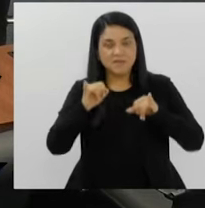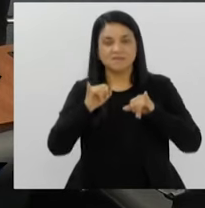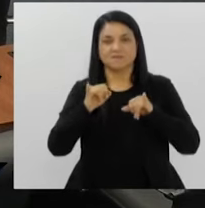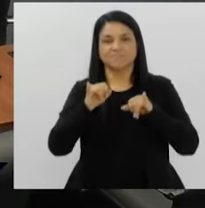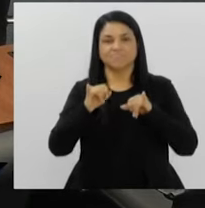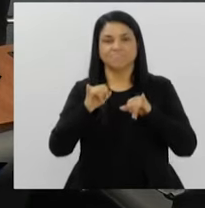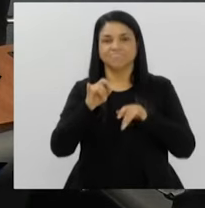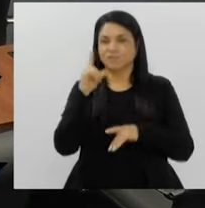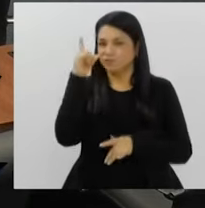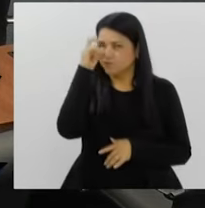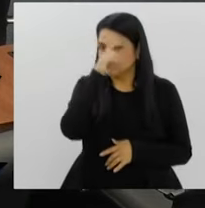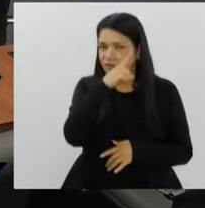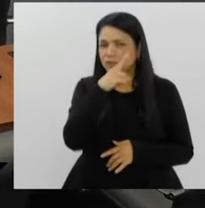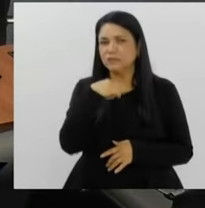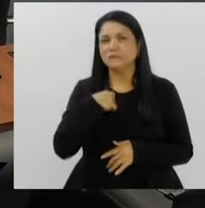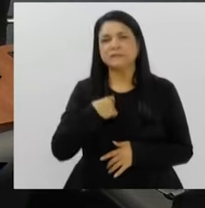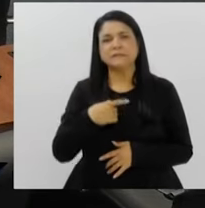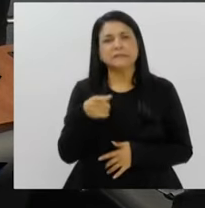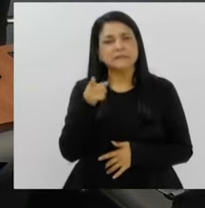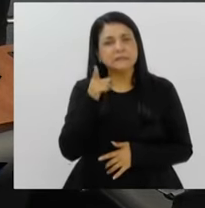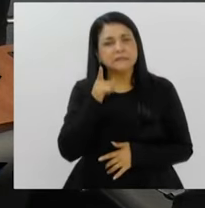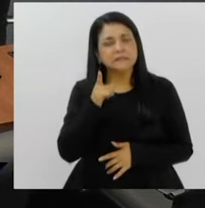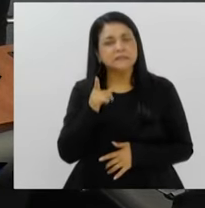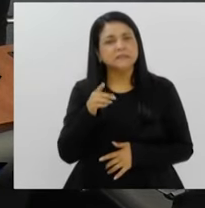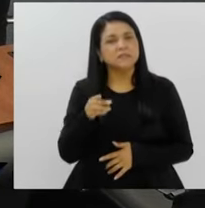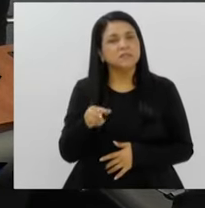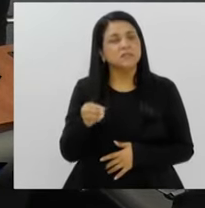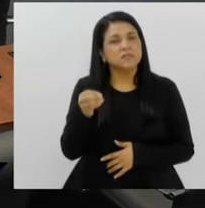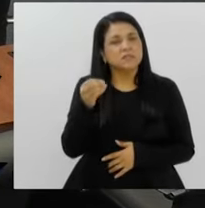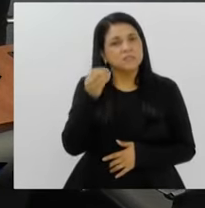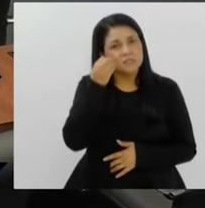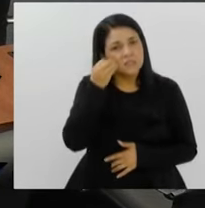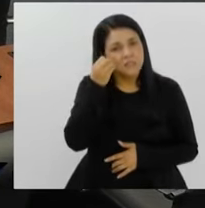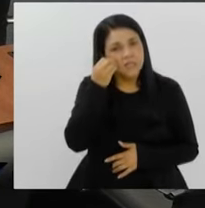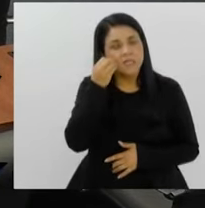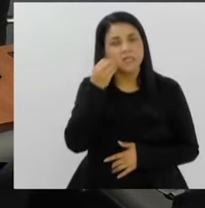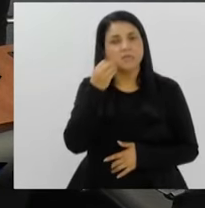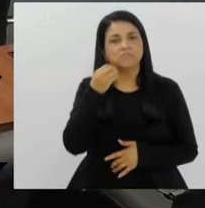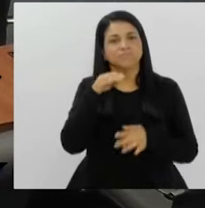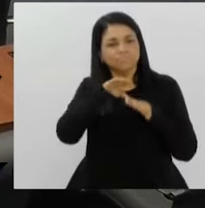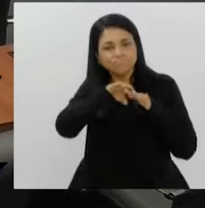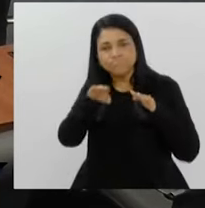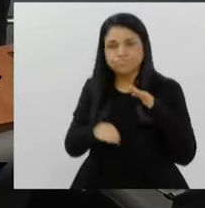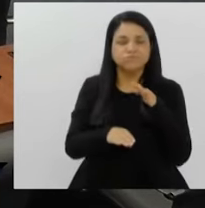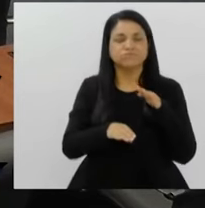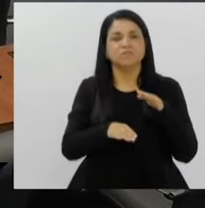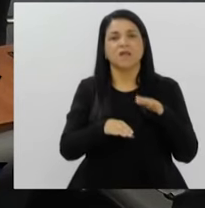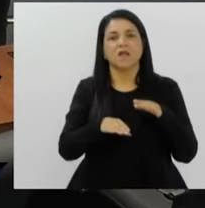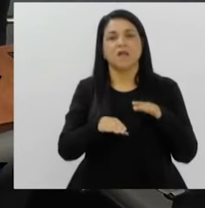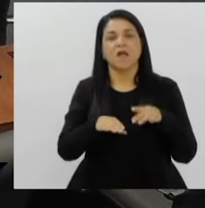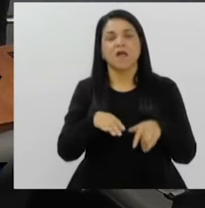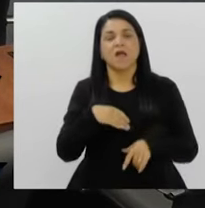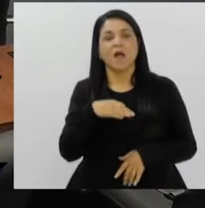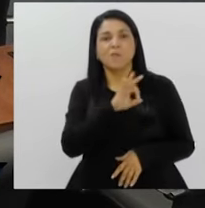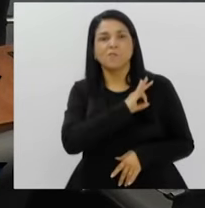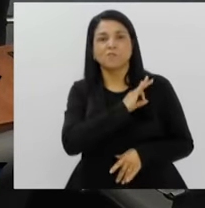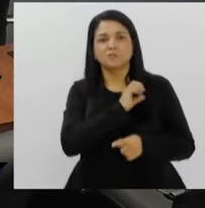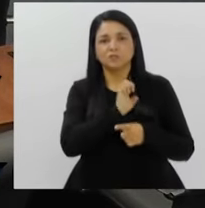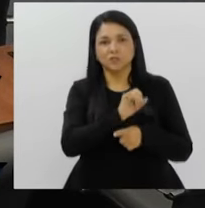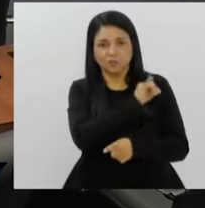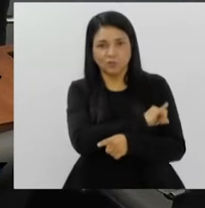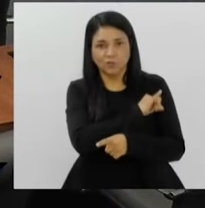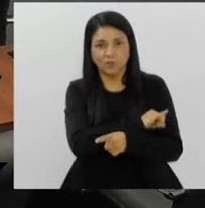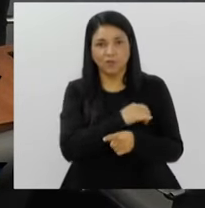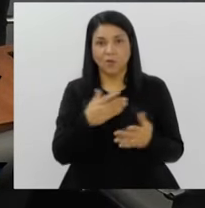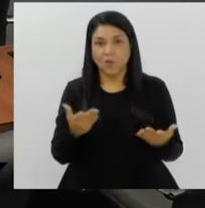todo momento tenta demonizar, desqualificar as polícias, principalmente do Rio de Janeiro. O que nós estamos vivendo no Rio de Janeiro